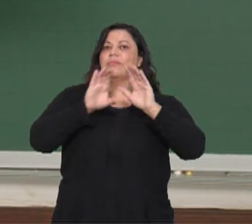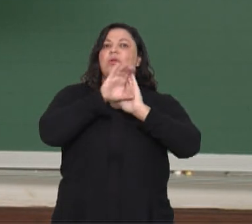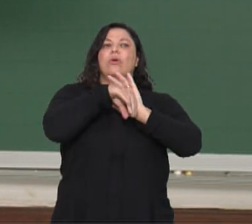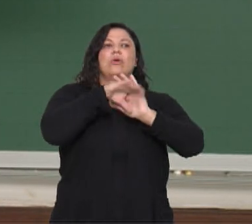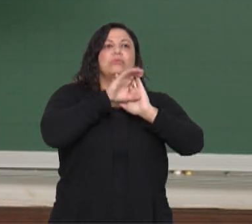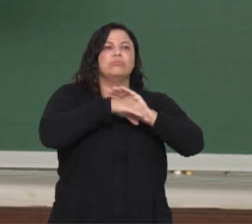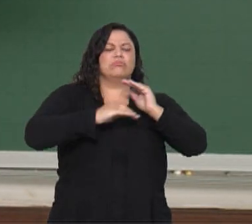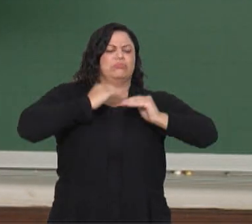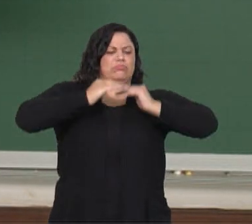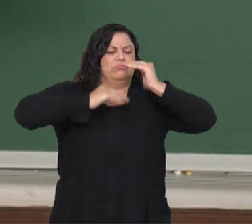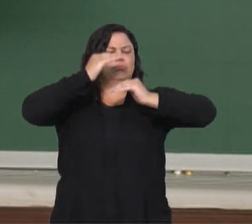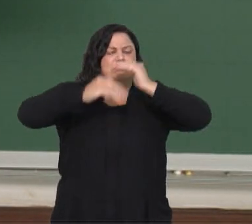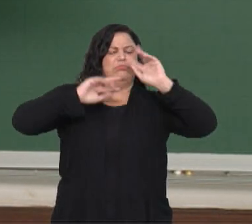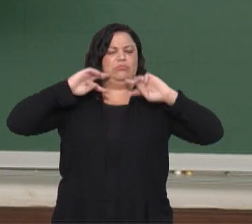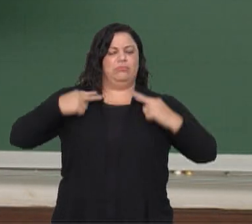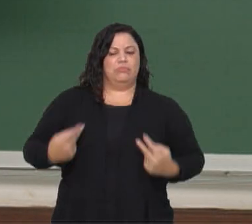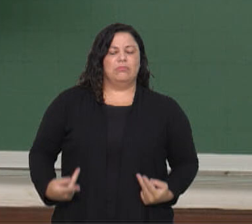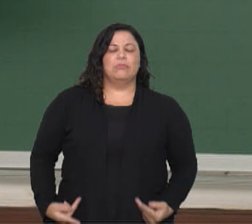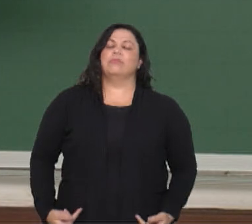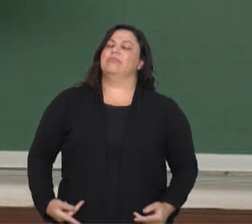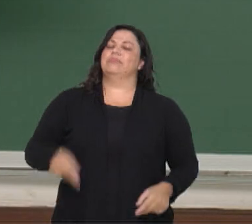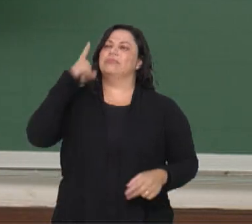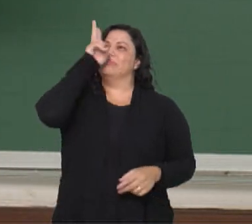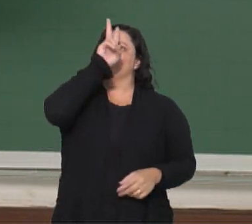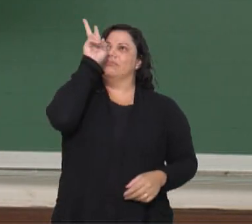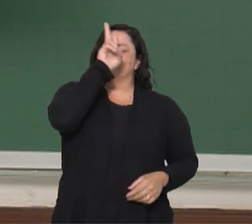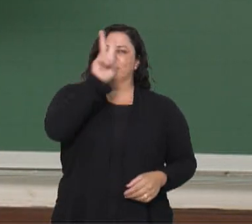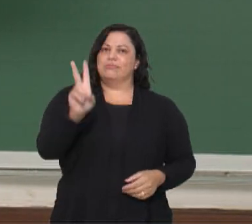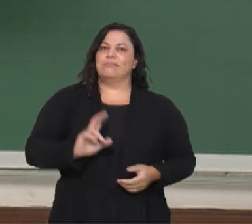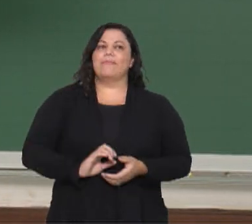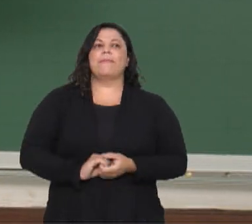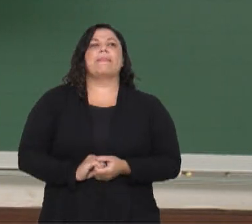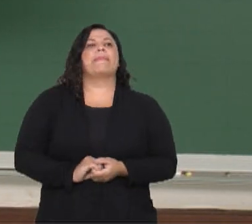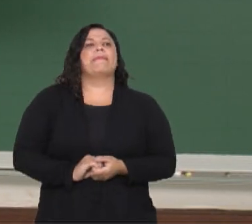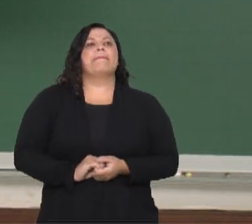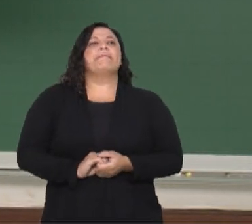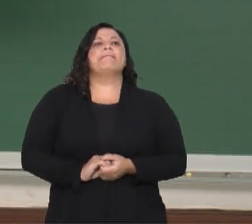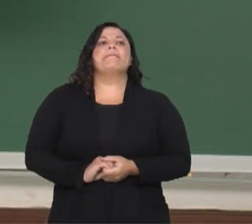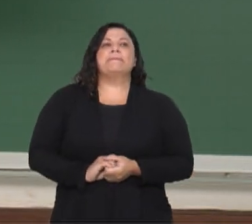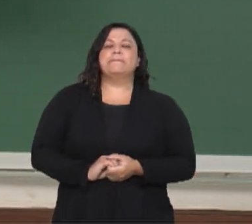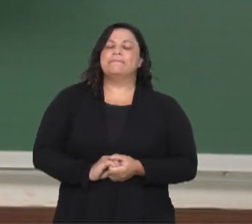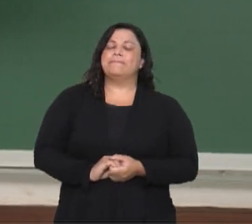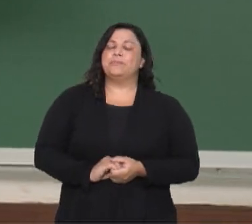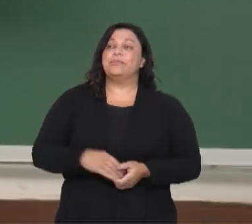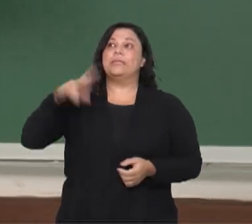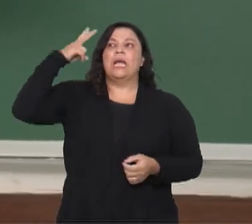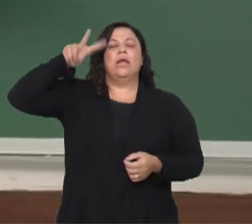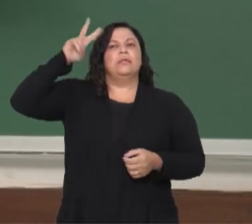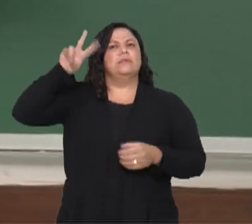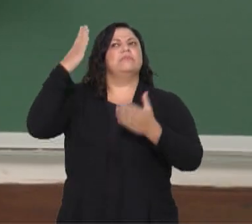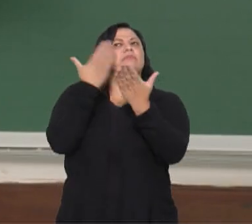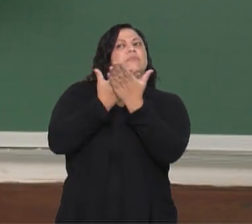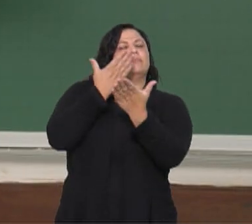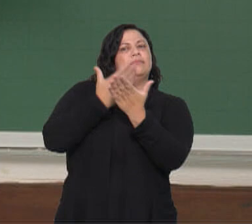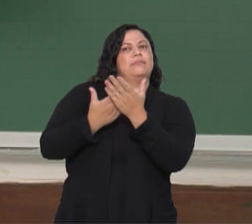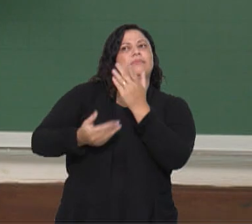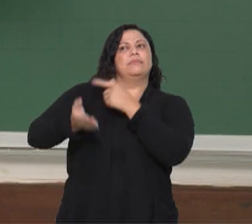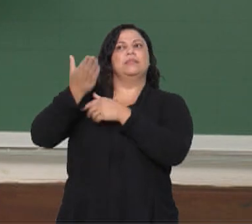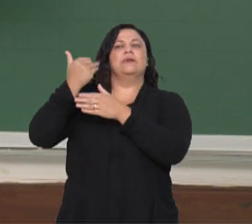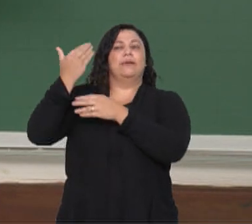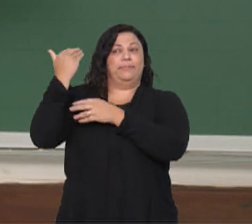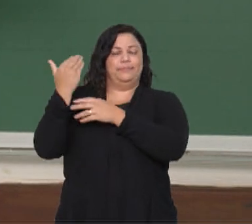de desenvolvimento humano na história. Relembrando a aula passada, novamente, apontamos para vocês